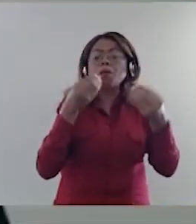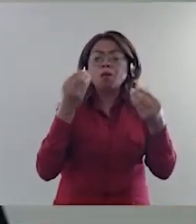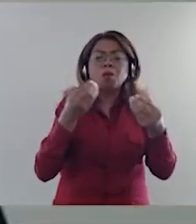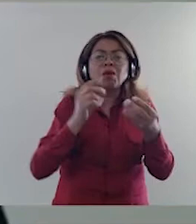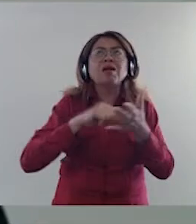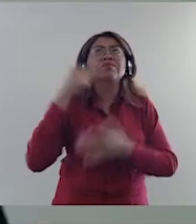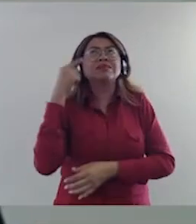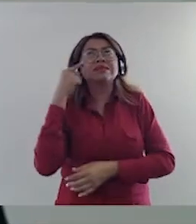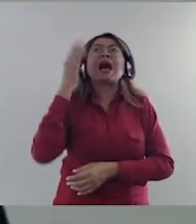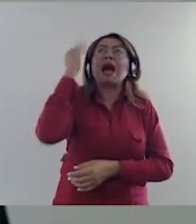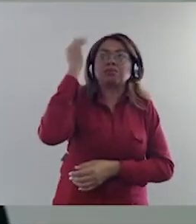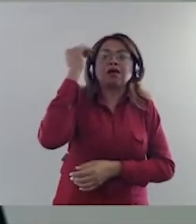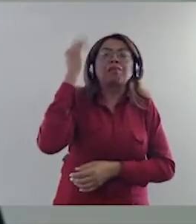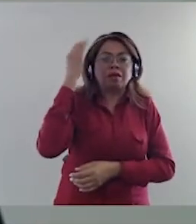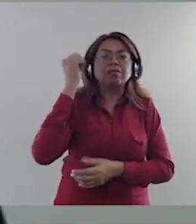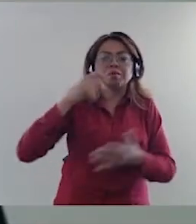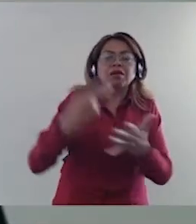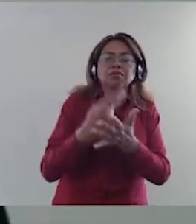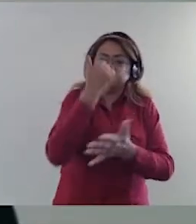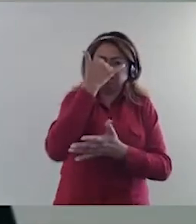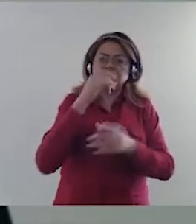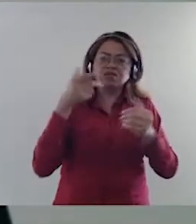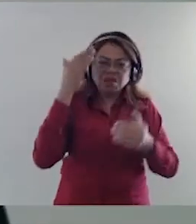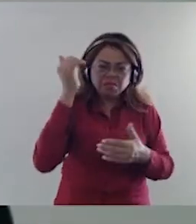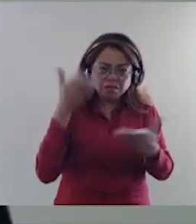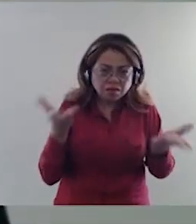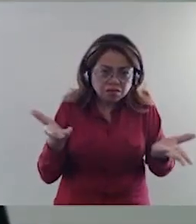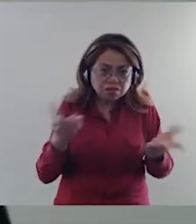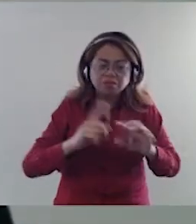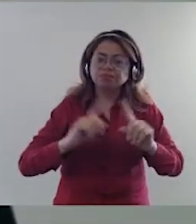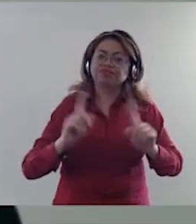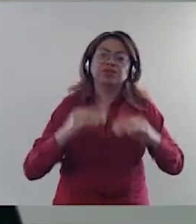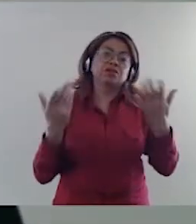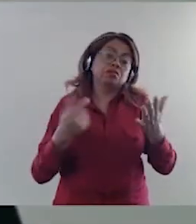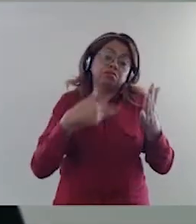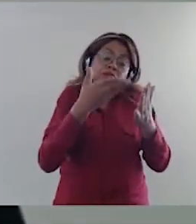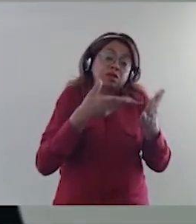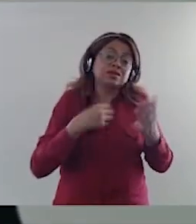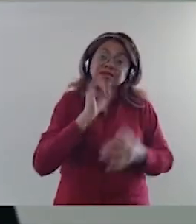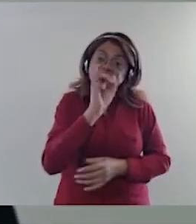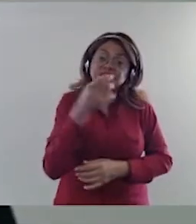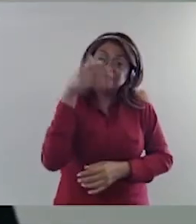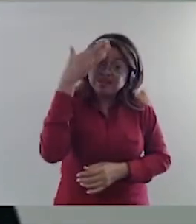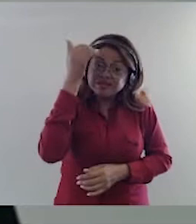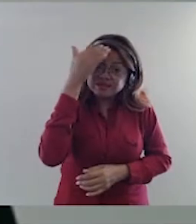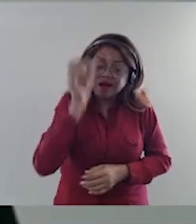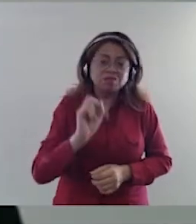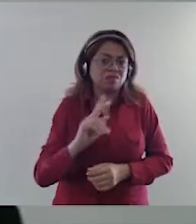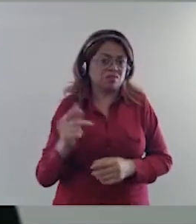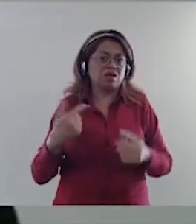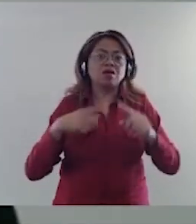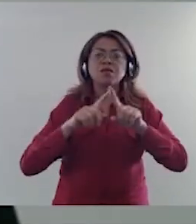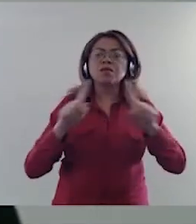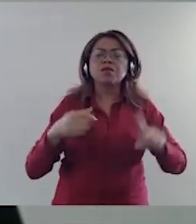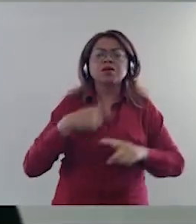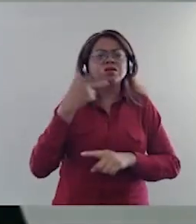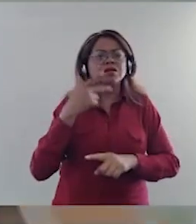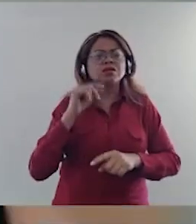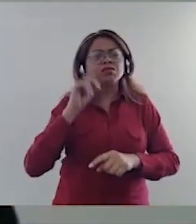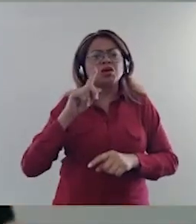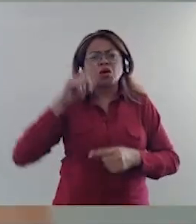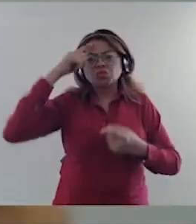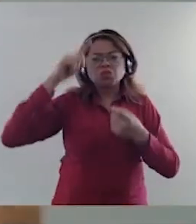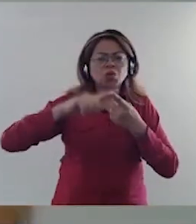magnitude do que vem a acontecer. Por isso que eu nunca concordei em afastar a inflação, mudança cambial,